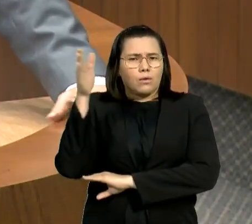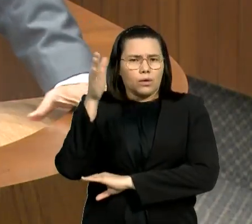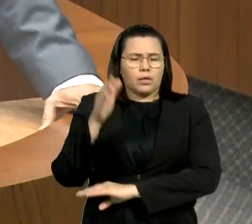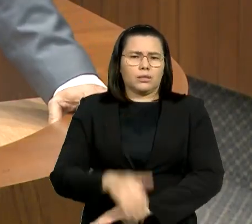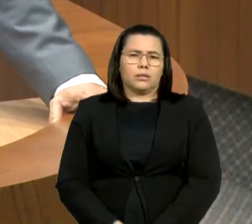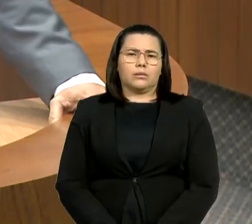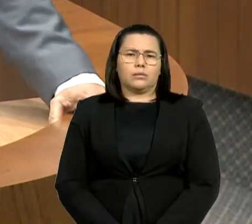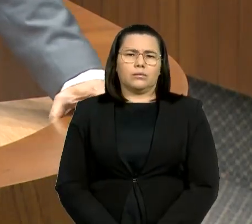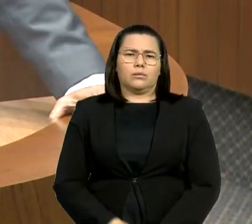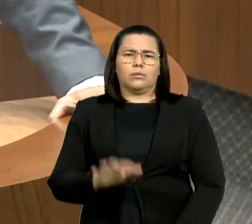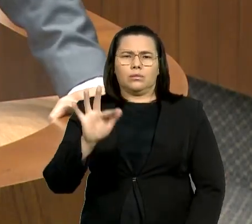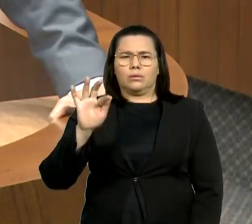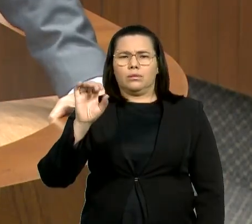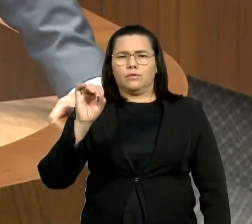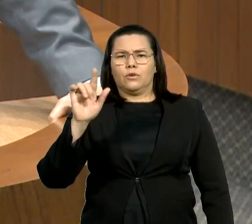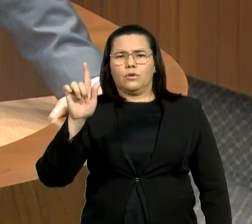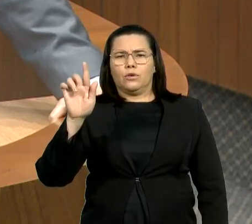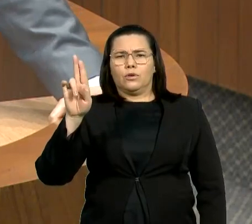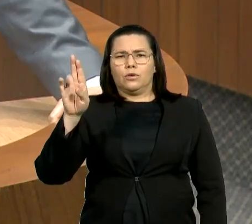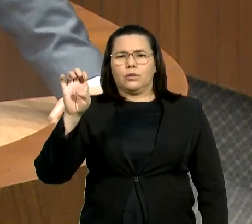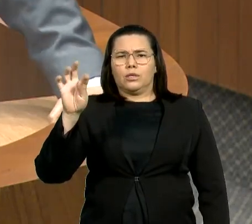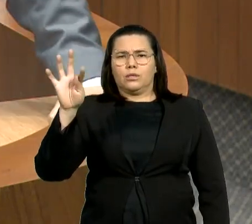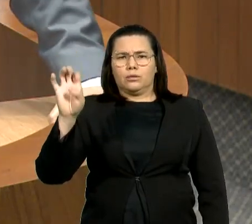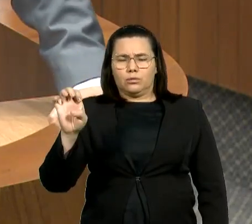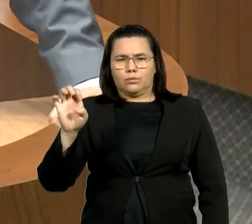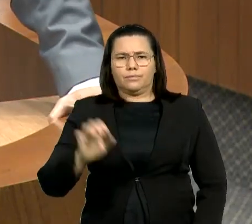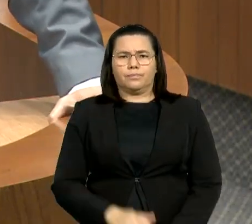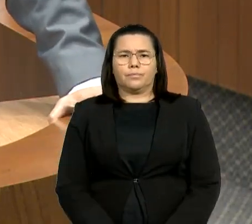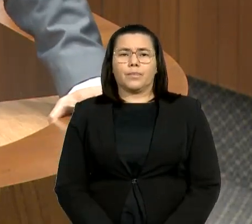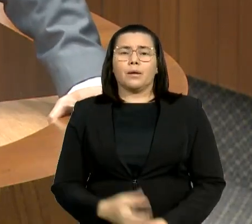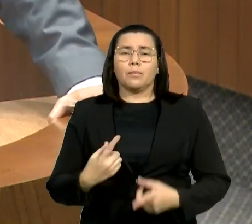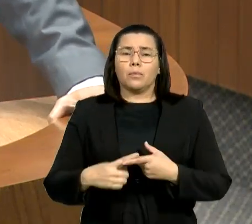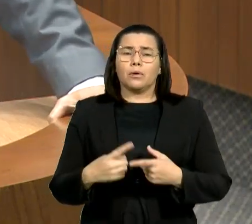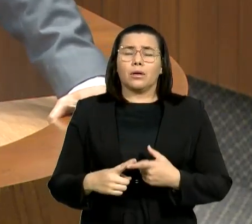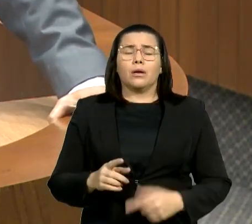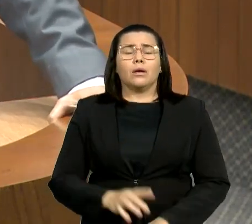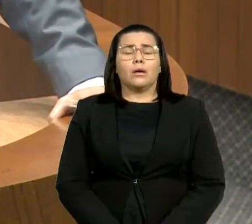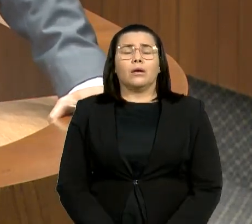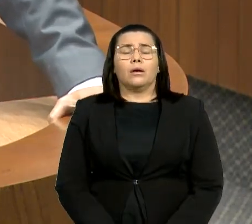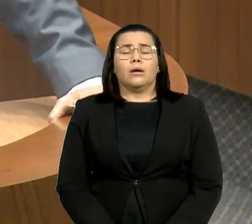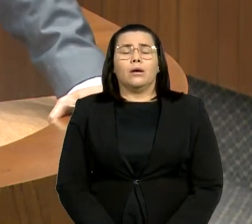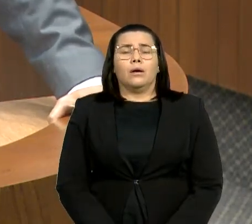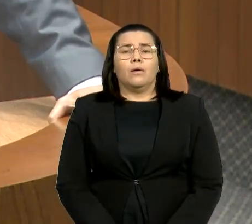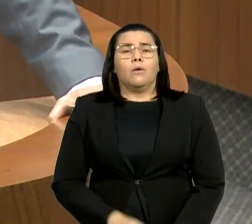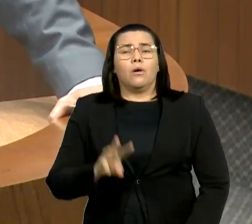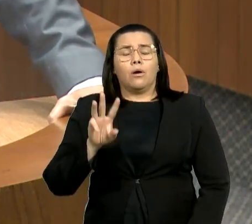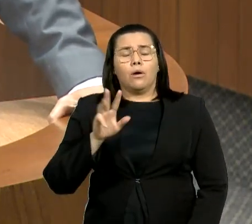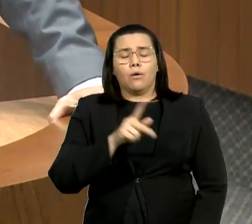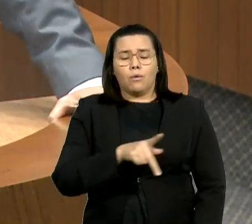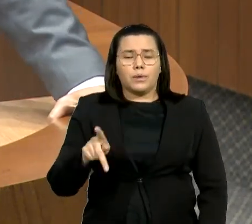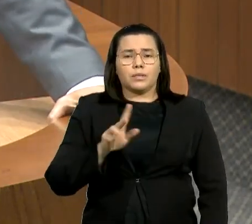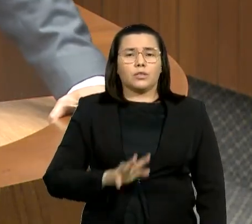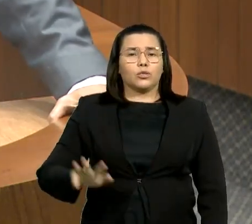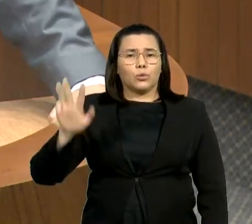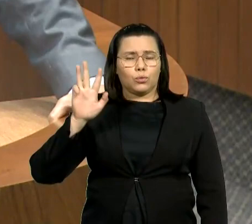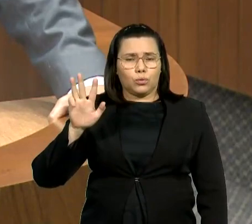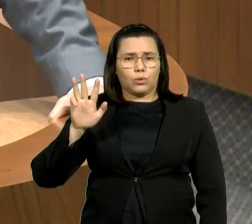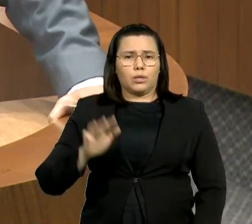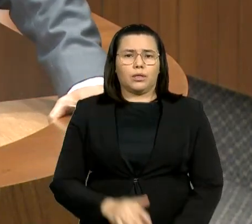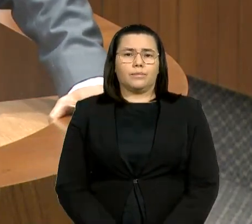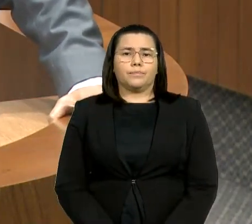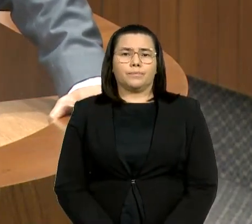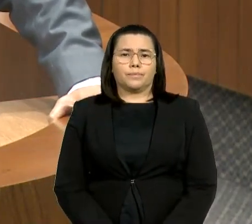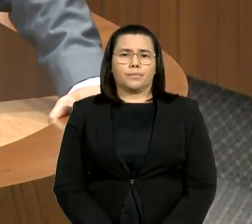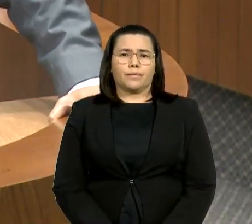é fazer com que o desenvolvimento deste país, deste estado, seja um desenvolvimento